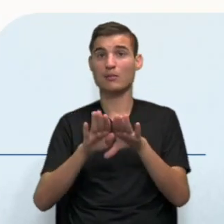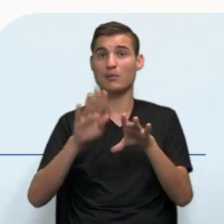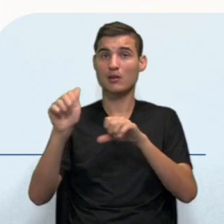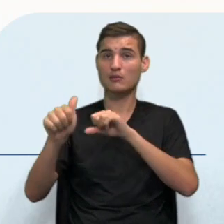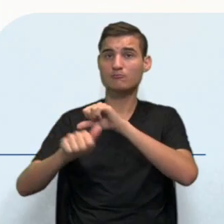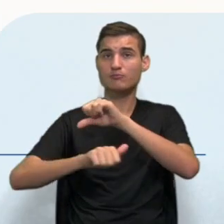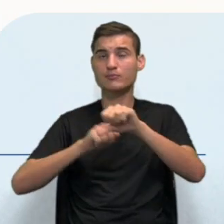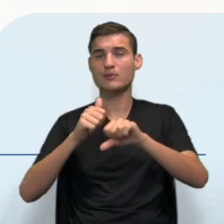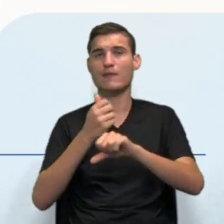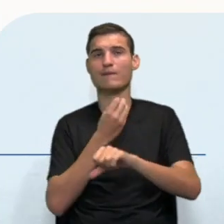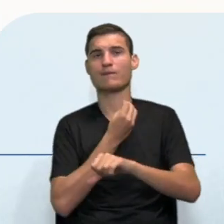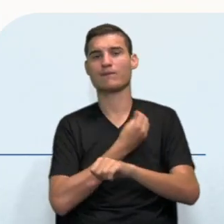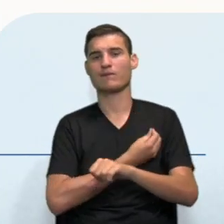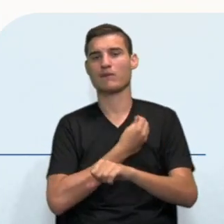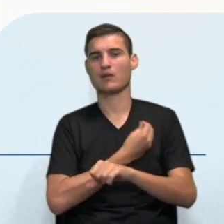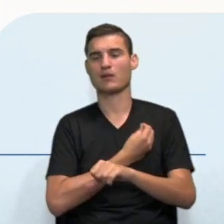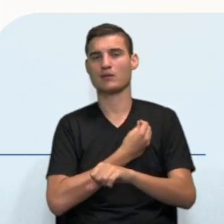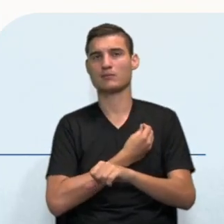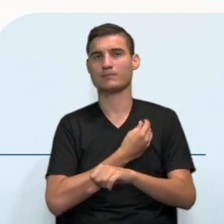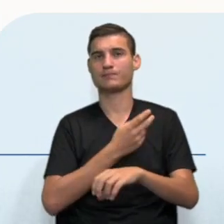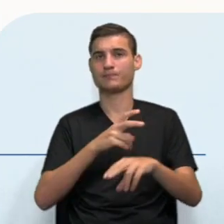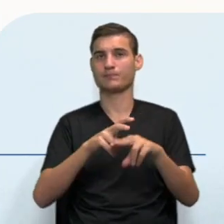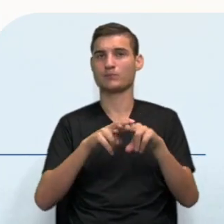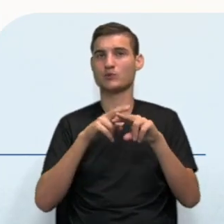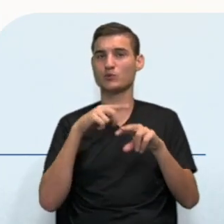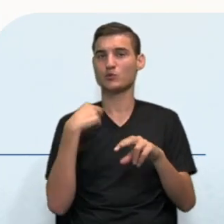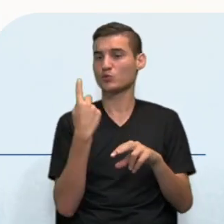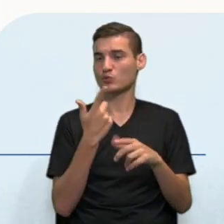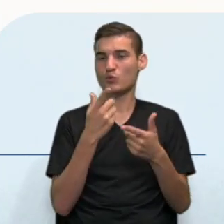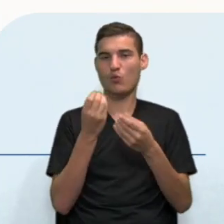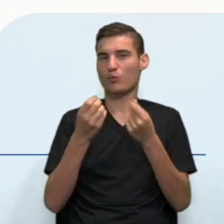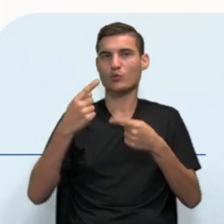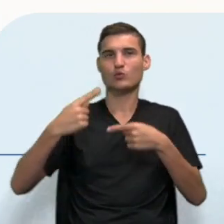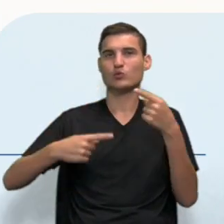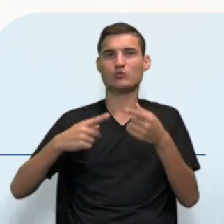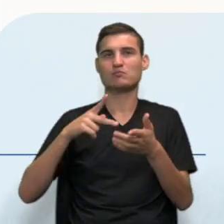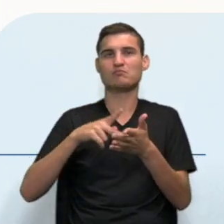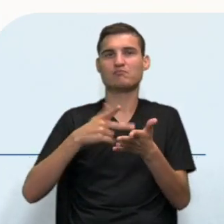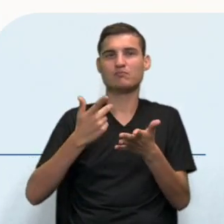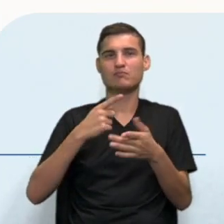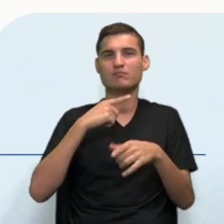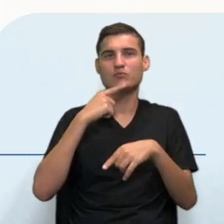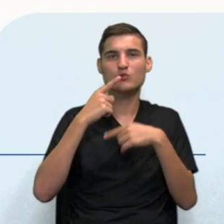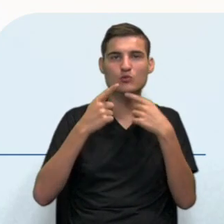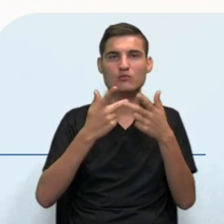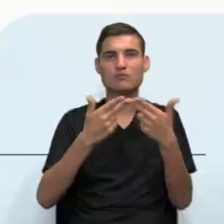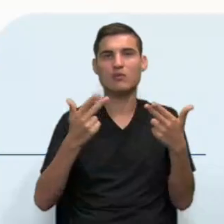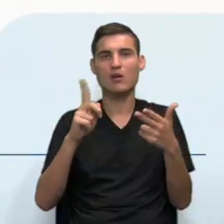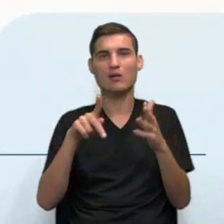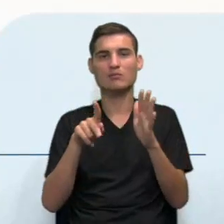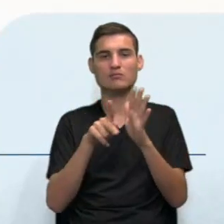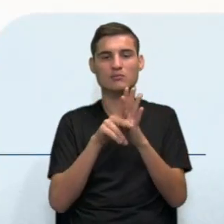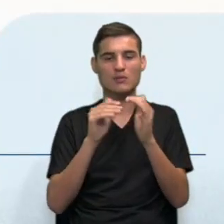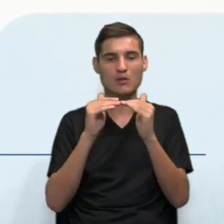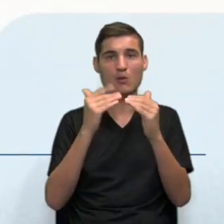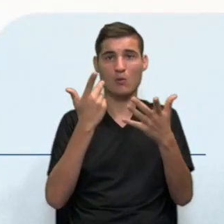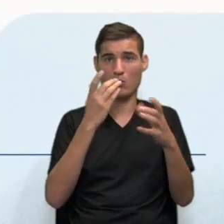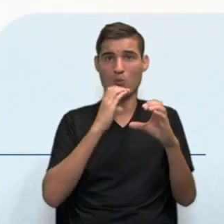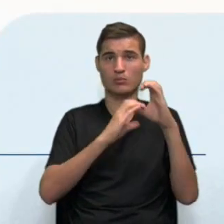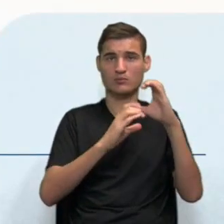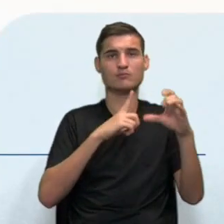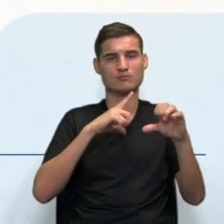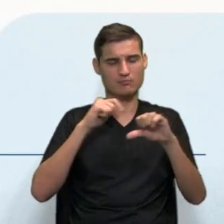transforma nossas vidas. Isso a gente não tem como discutir, não tem como questionar que a telecomunicação ela transforma nossas